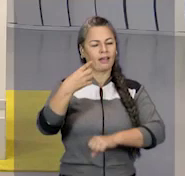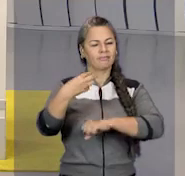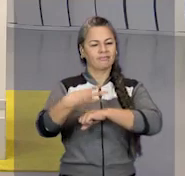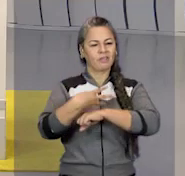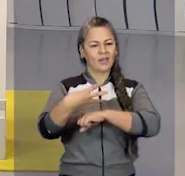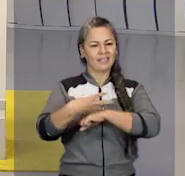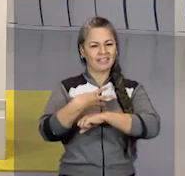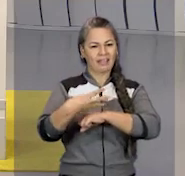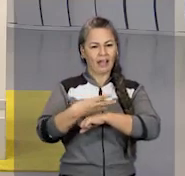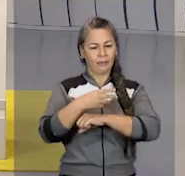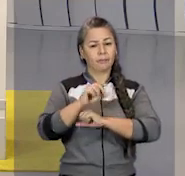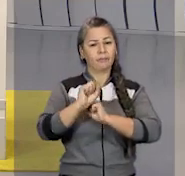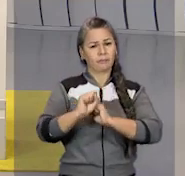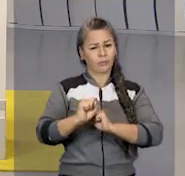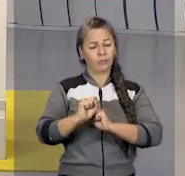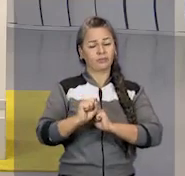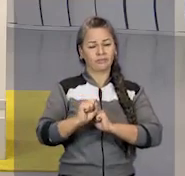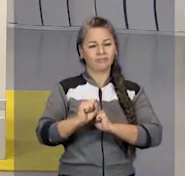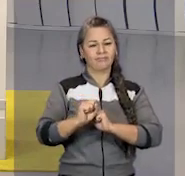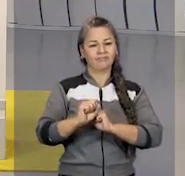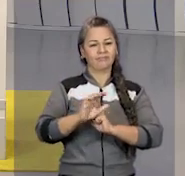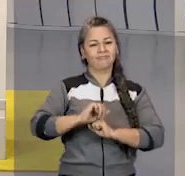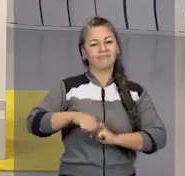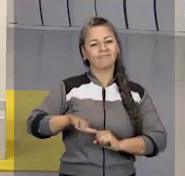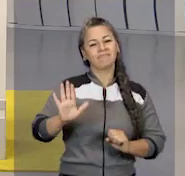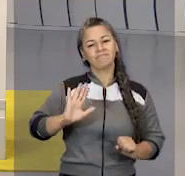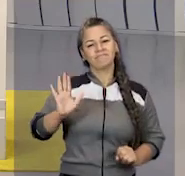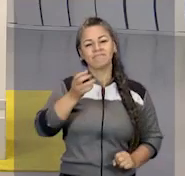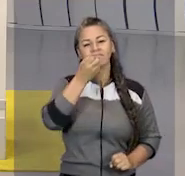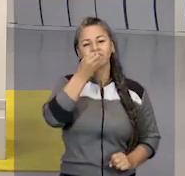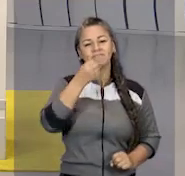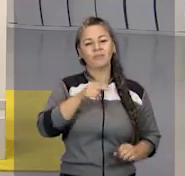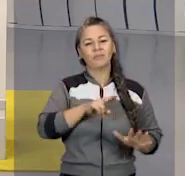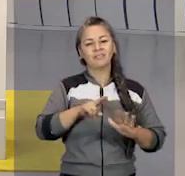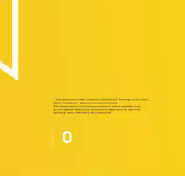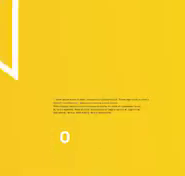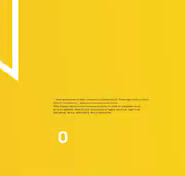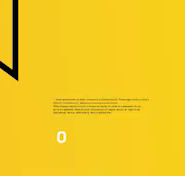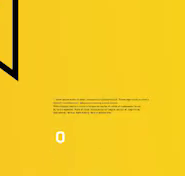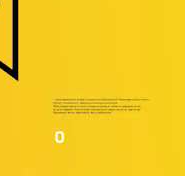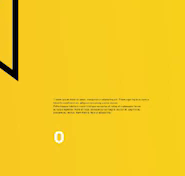liga no Tira Dúvida, mande a sua pergunta. No mais, tenha uma boa semana.